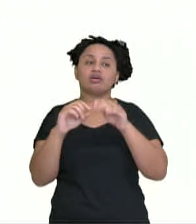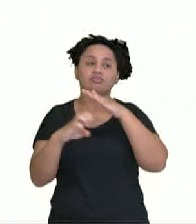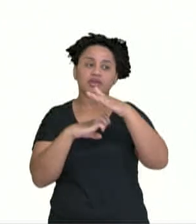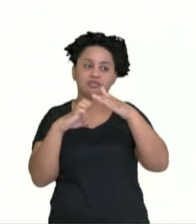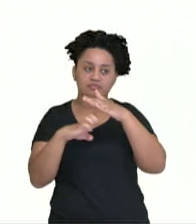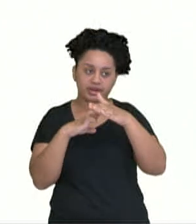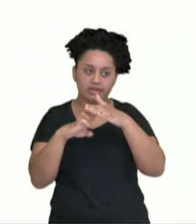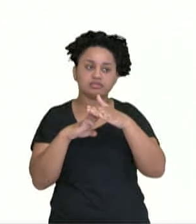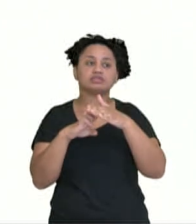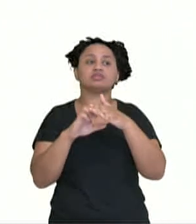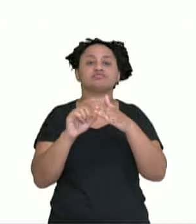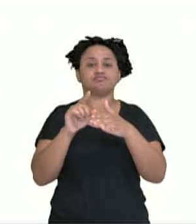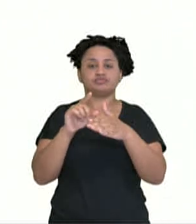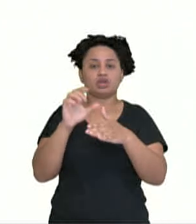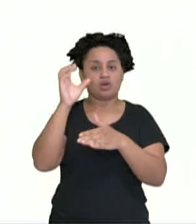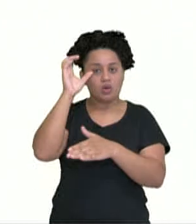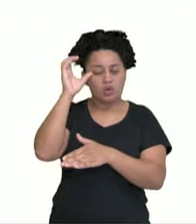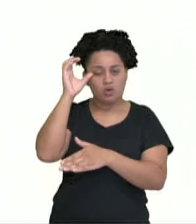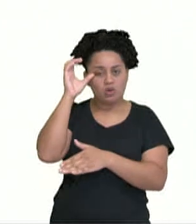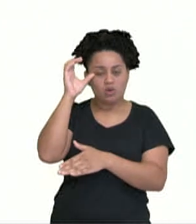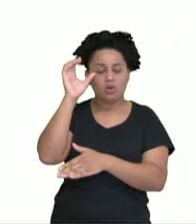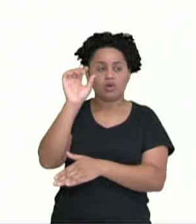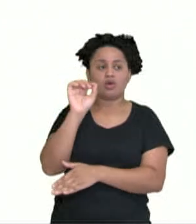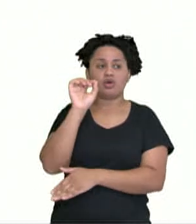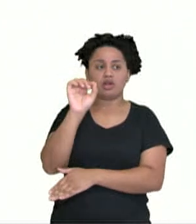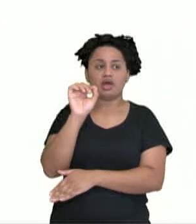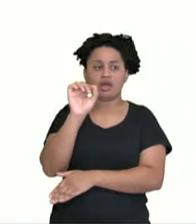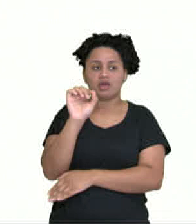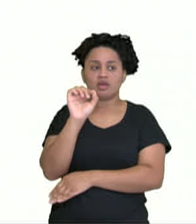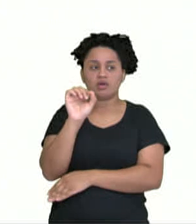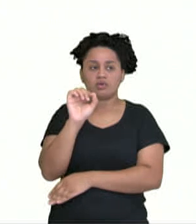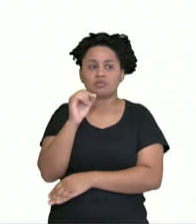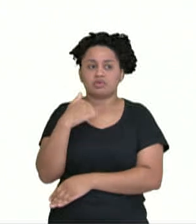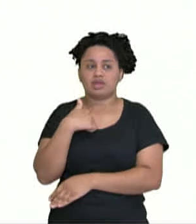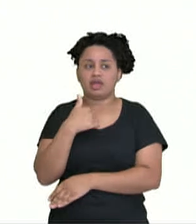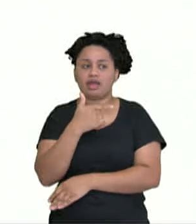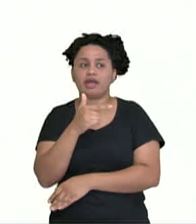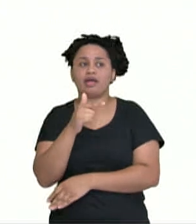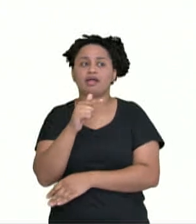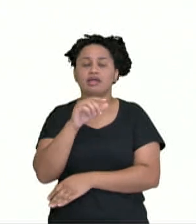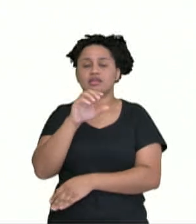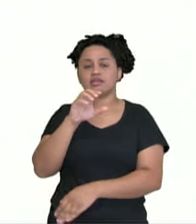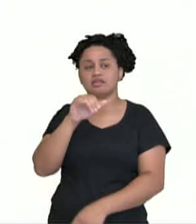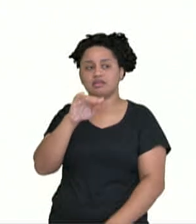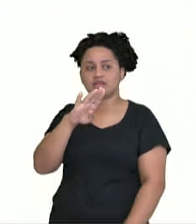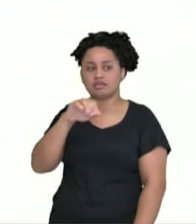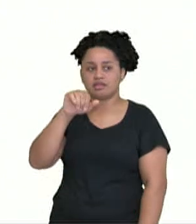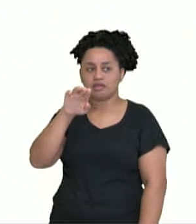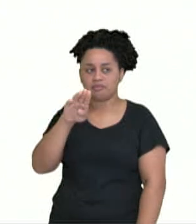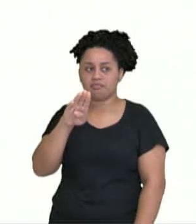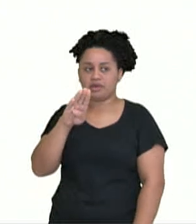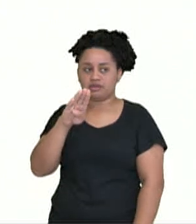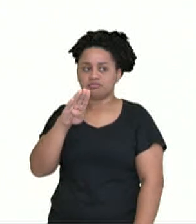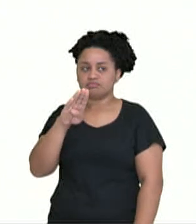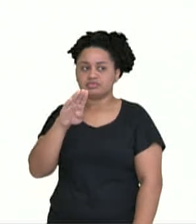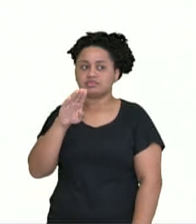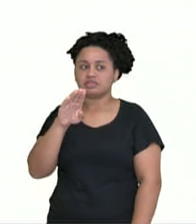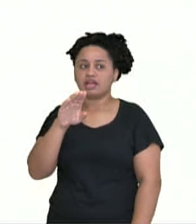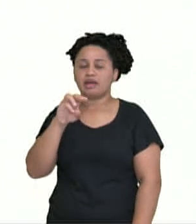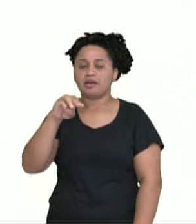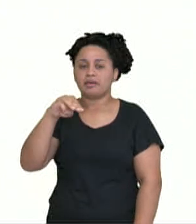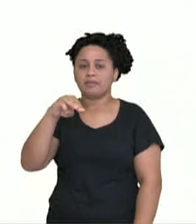International Cyber Marketing e pela Samsung. Samsung, você sabe, é uma